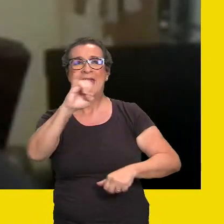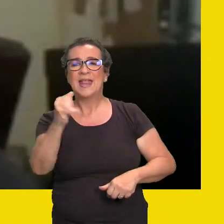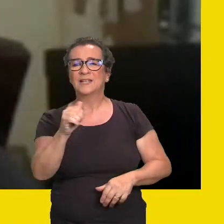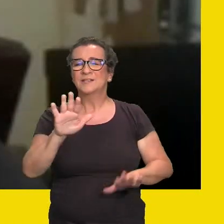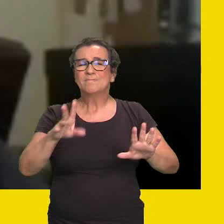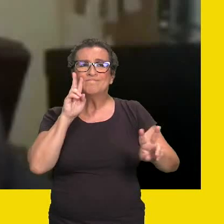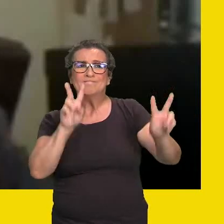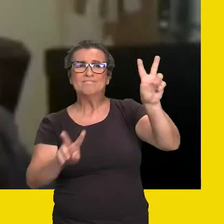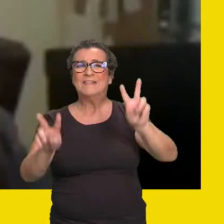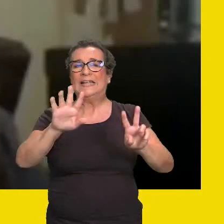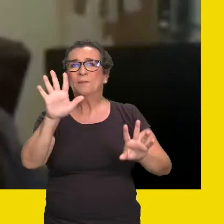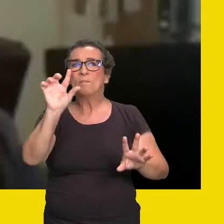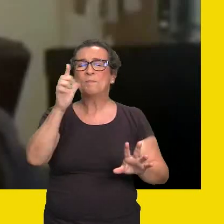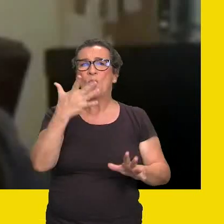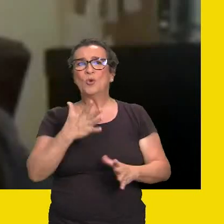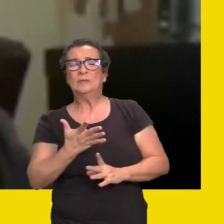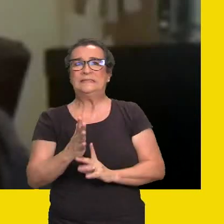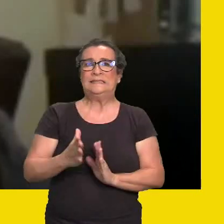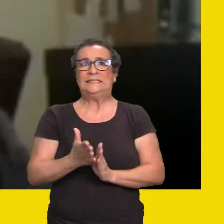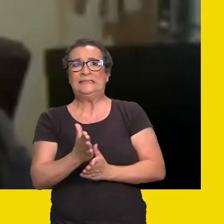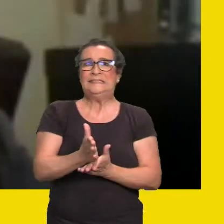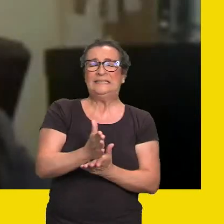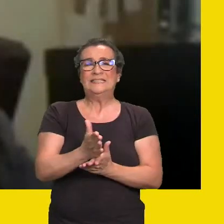inseguros quanto ao seu saber.